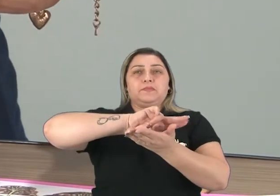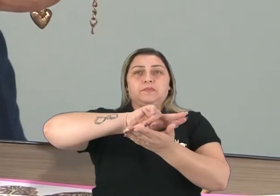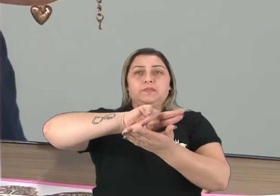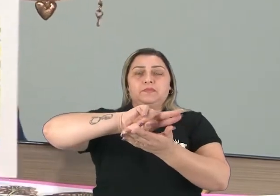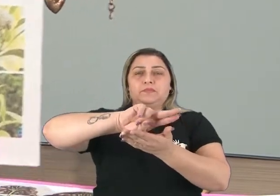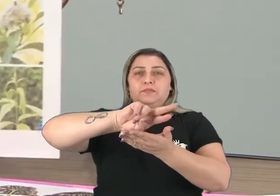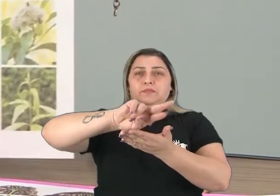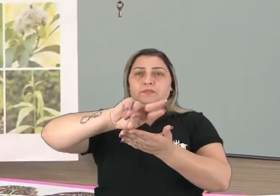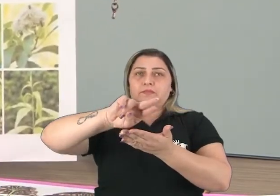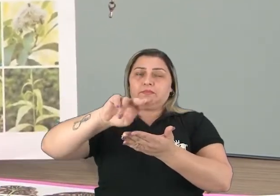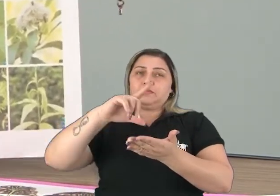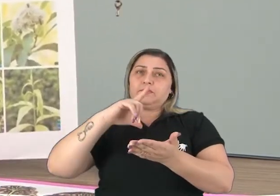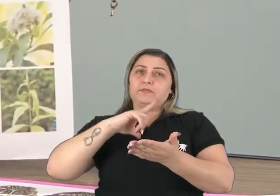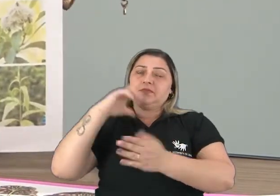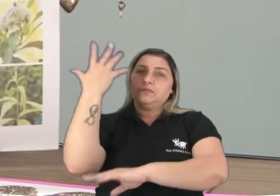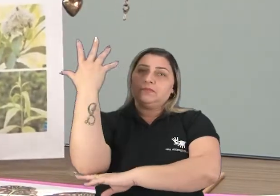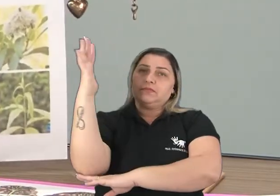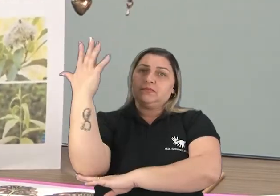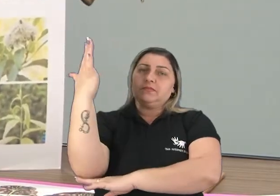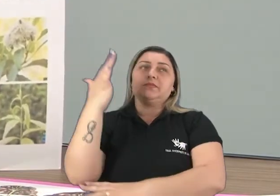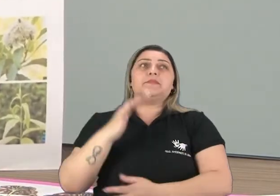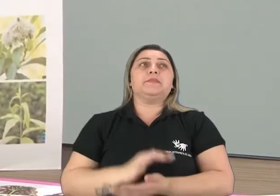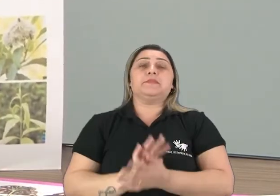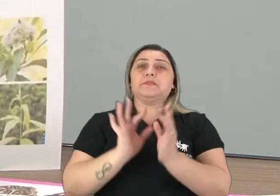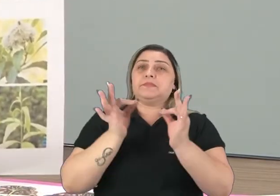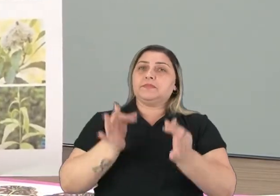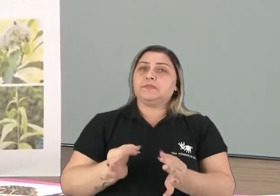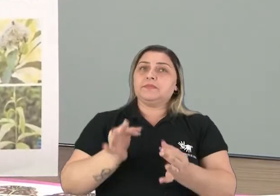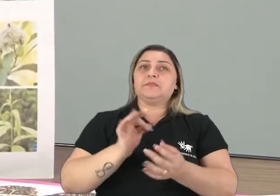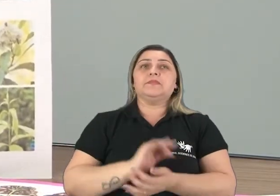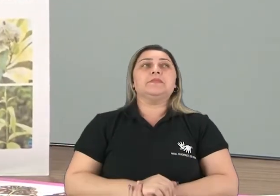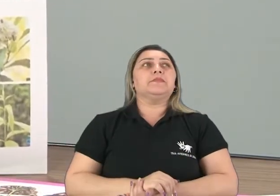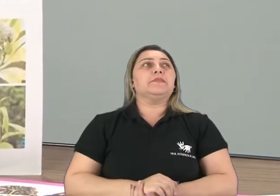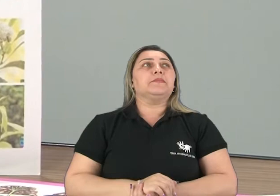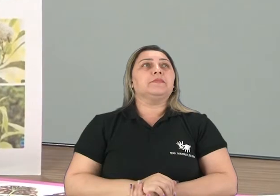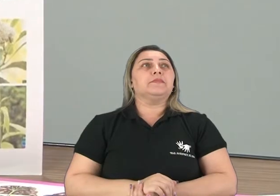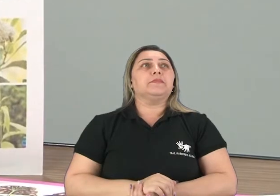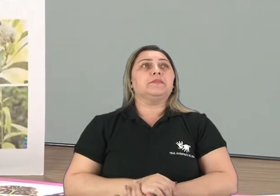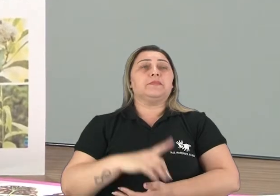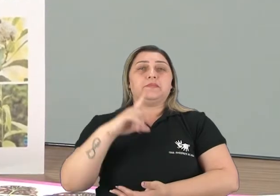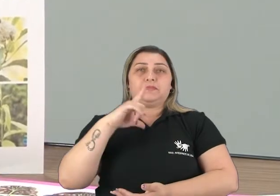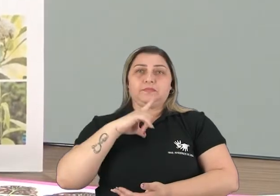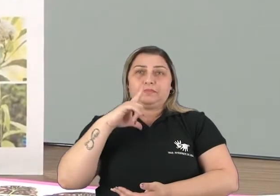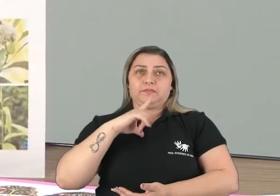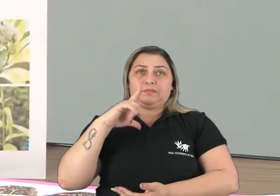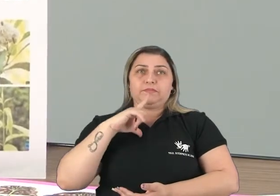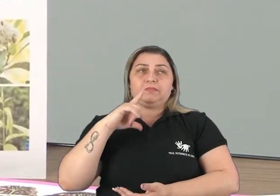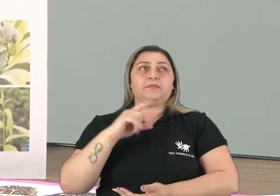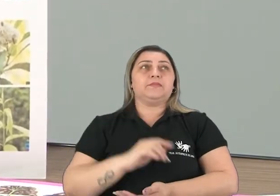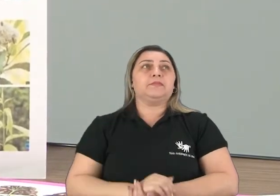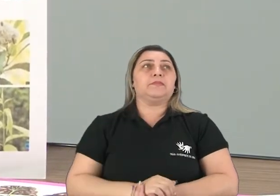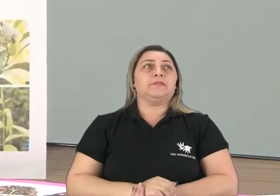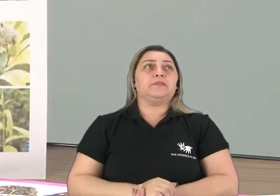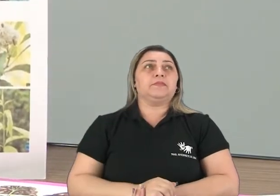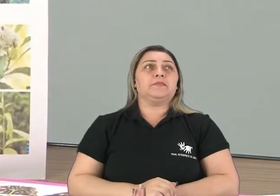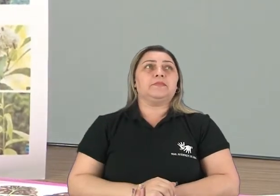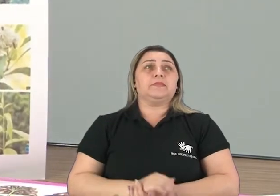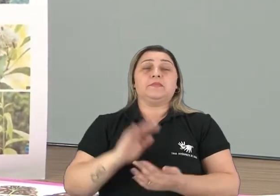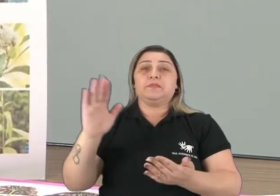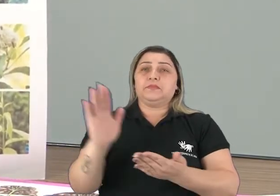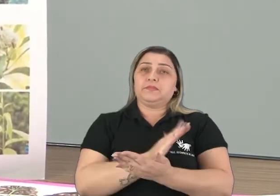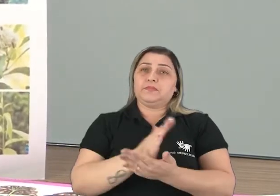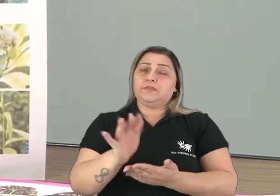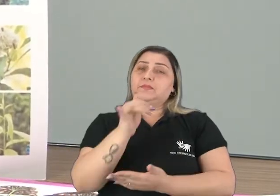tem essas plantas, certo? Então, nós temos aqui